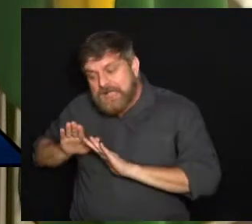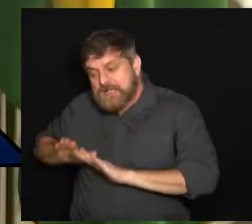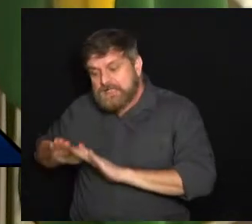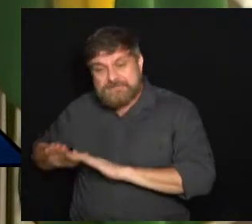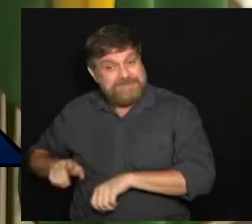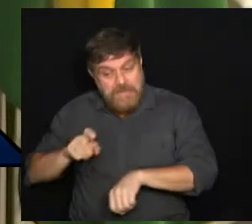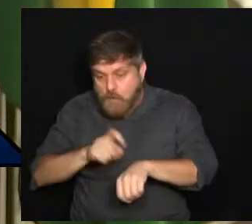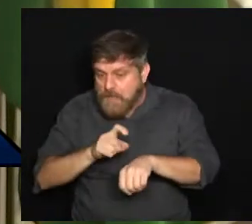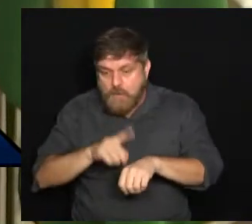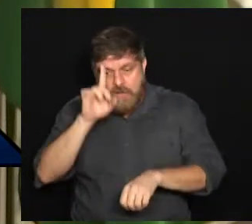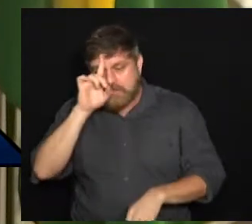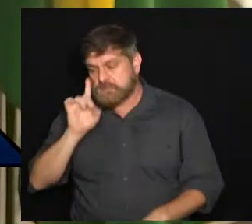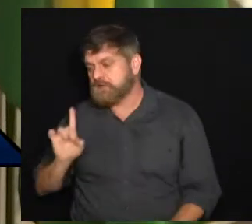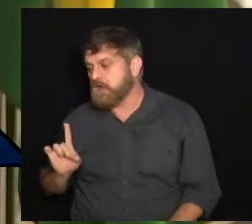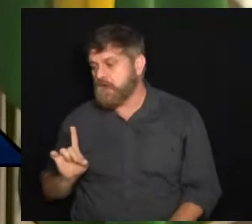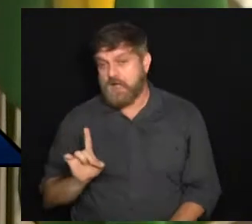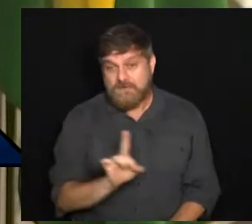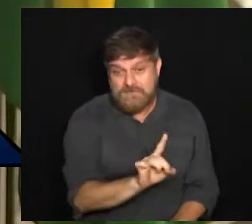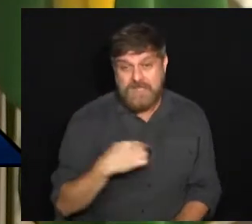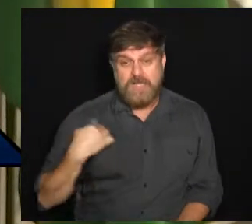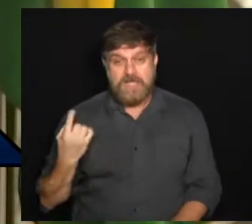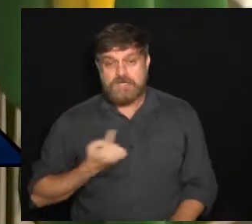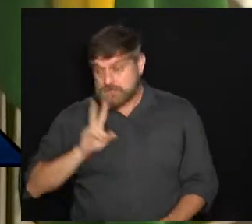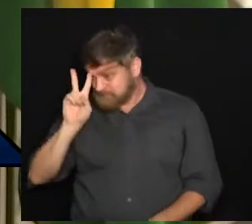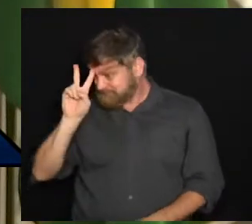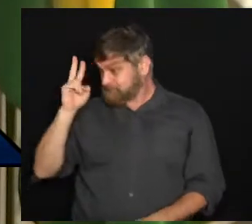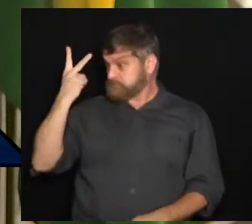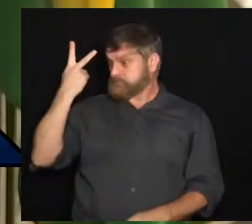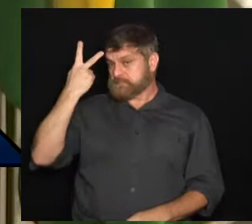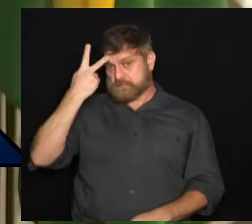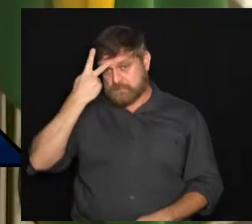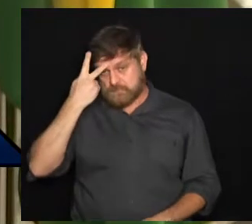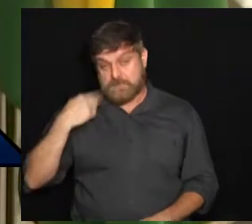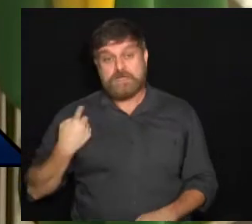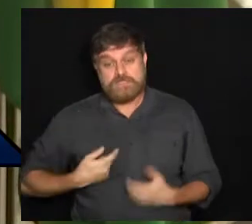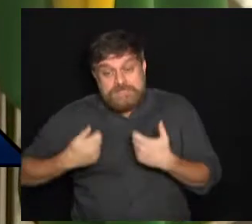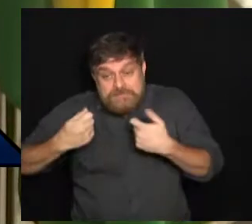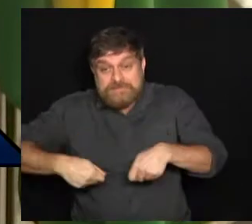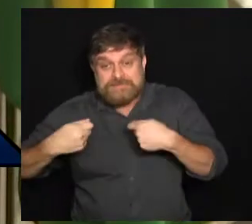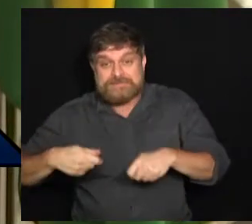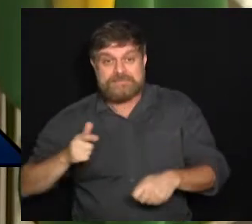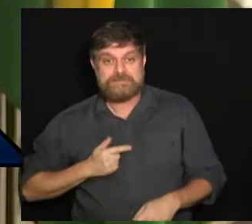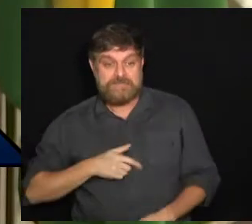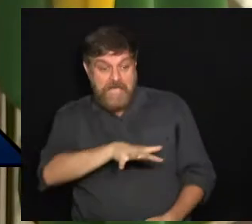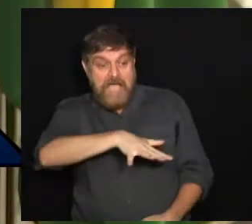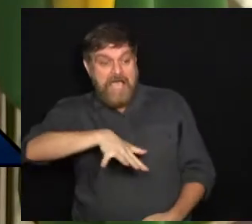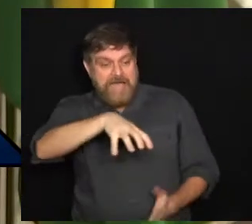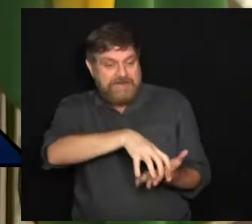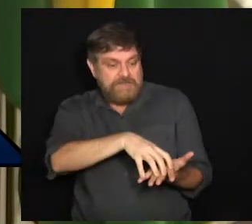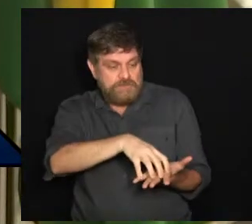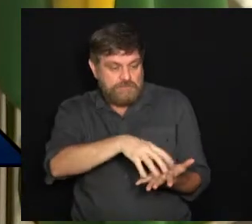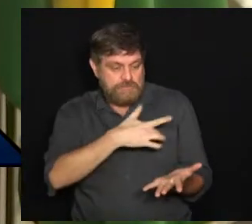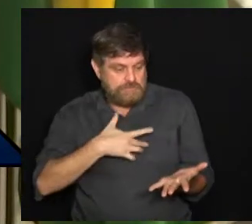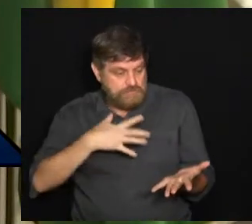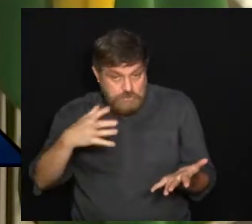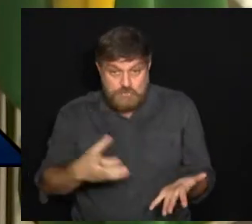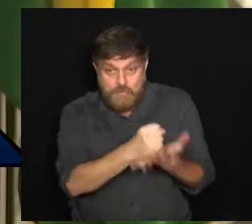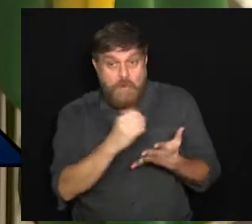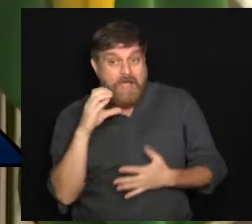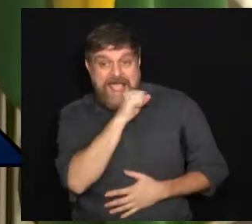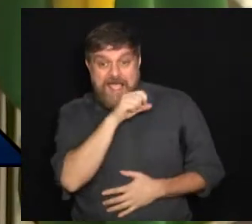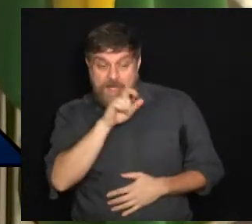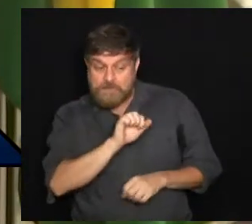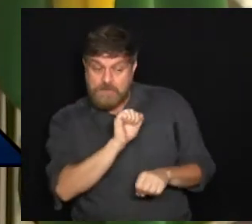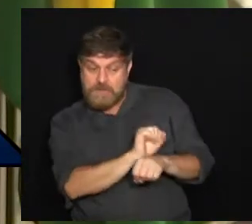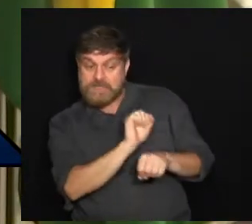para o hospital agora por qualquer motivo. É hora da gente mudar um pouco a nossa cultura de relação com o espaço do pronto-socorro, com o espaço do hospital, né, para que a